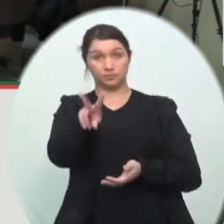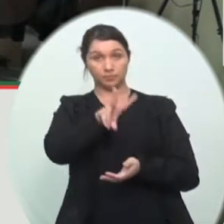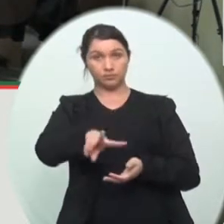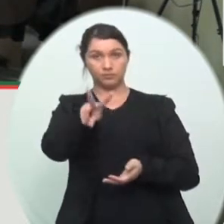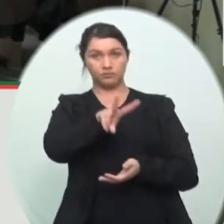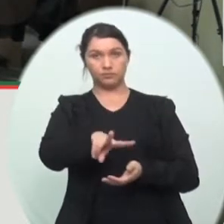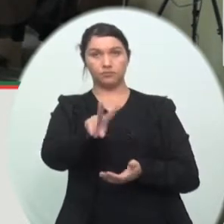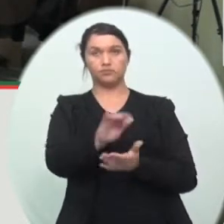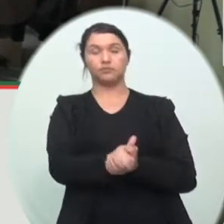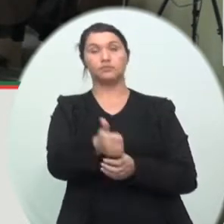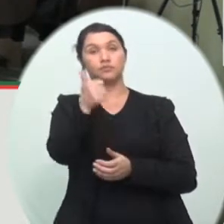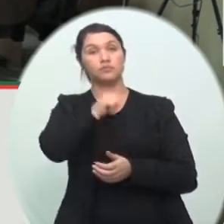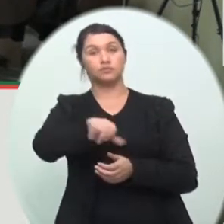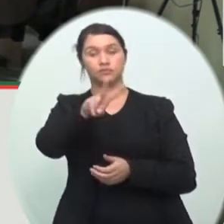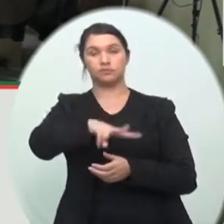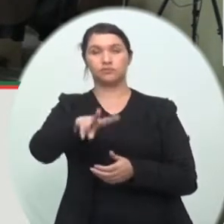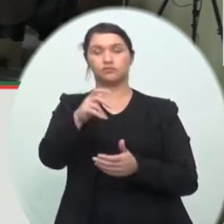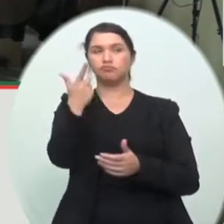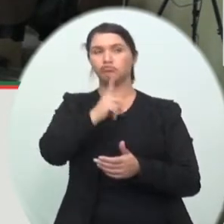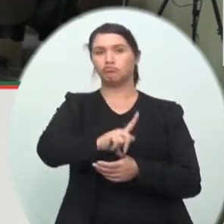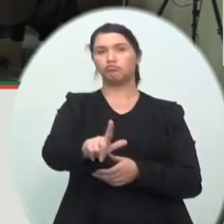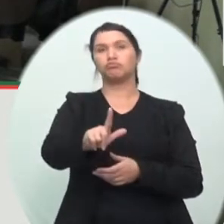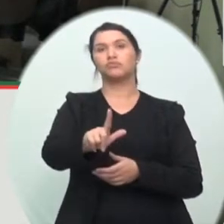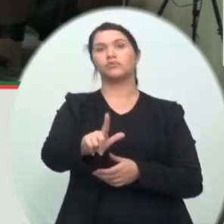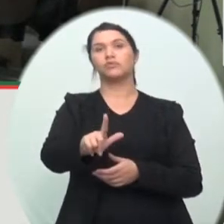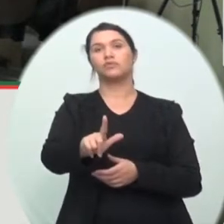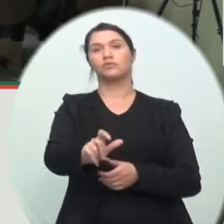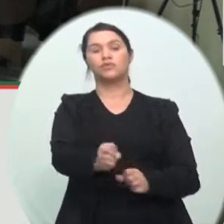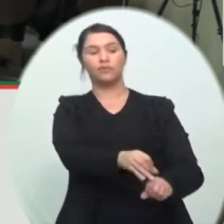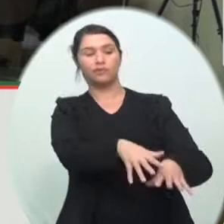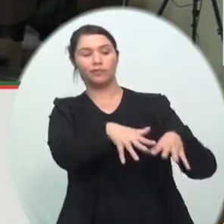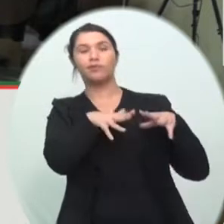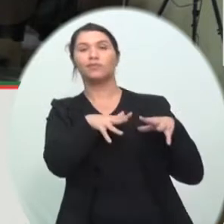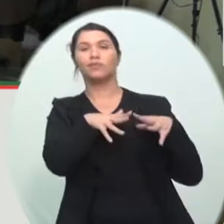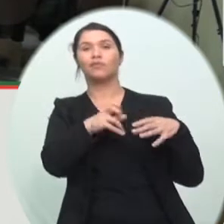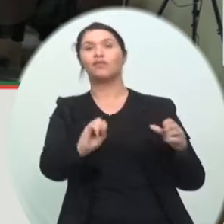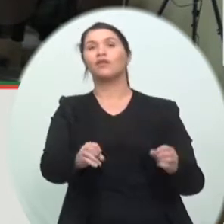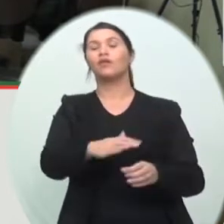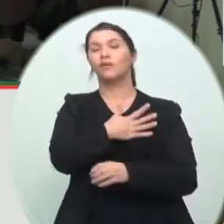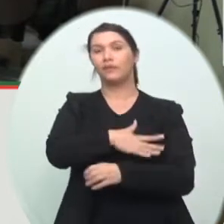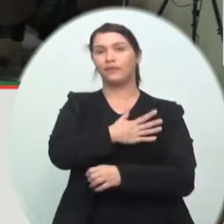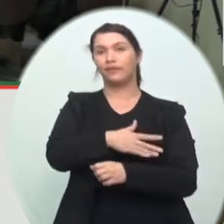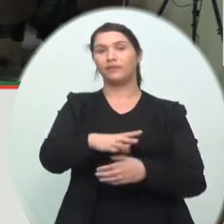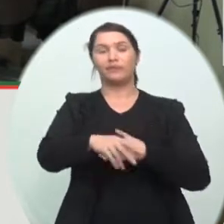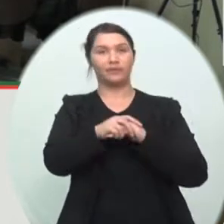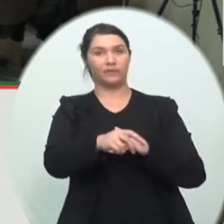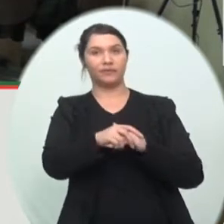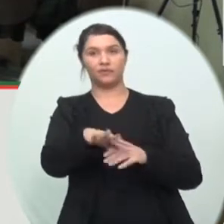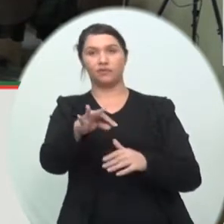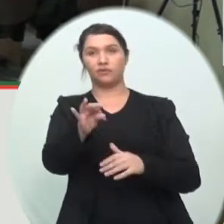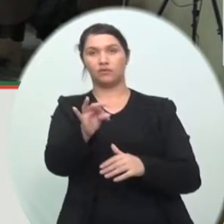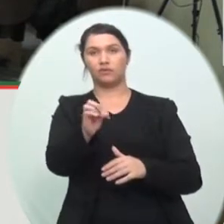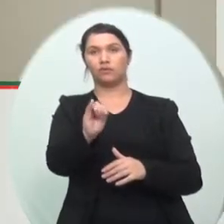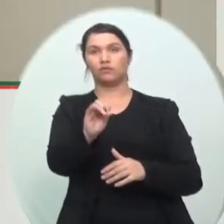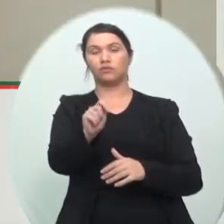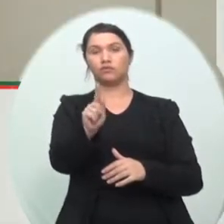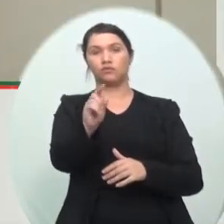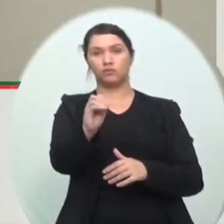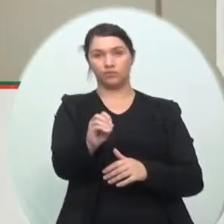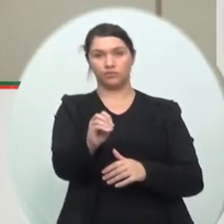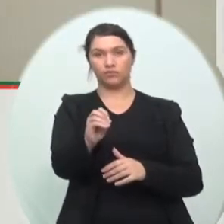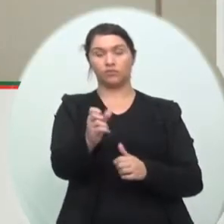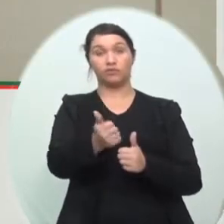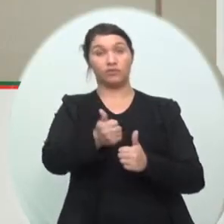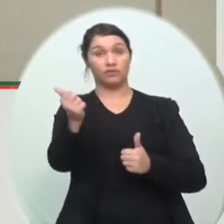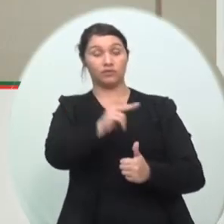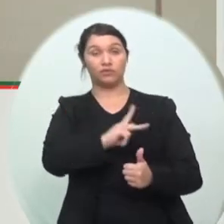Vereadores, vereadora, mais uma vez o público. Gostaria de cumprimentar o Tiago, que é o vice-presidente, porque o Eduardo não pôde estar